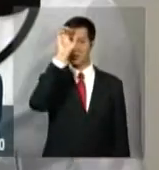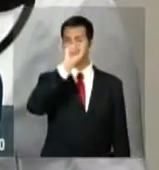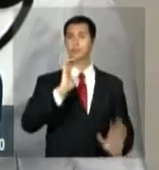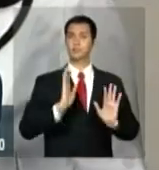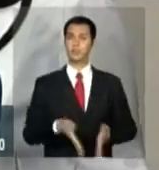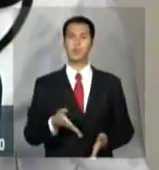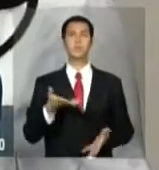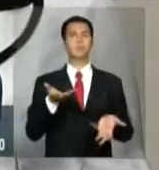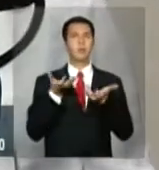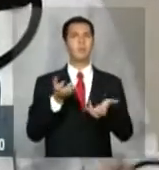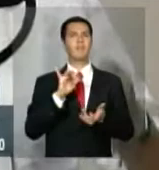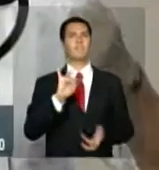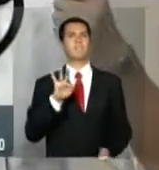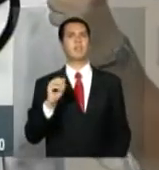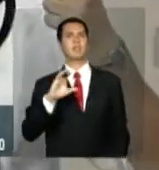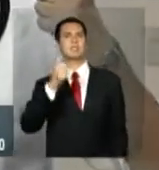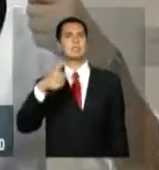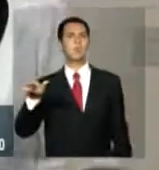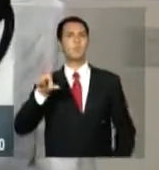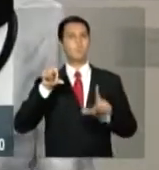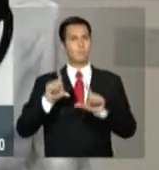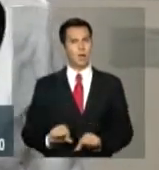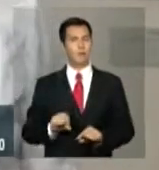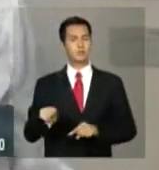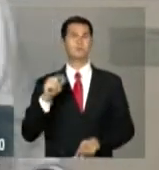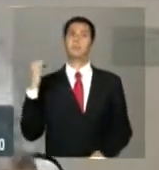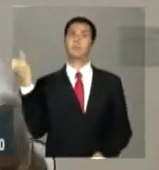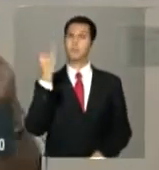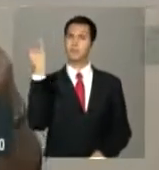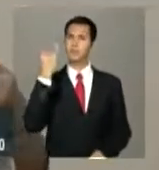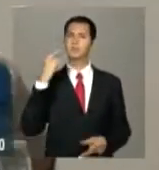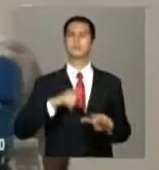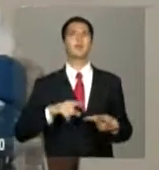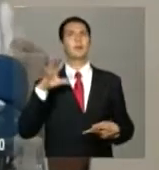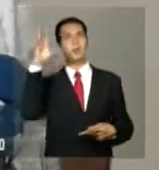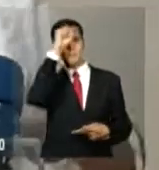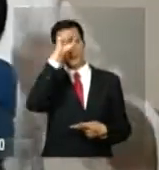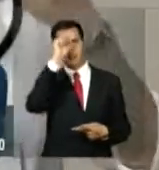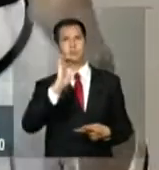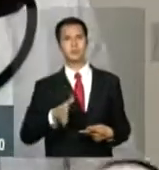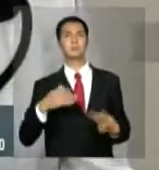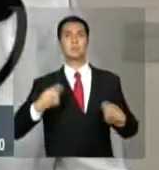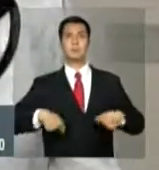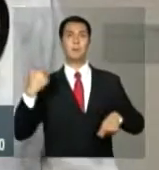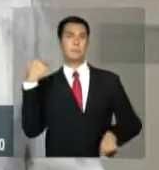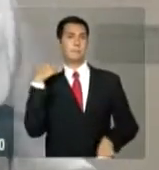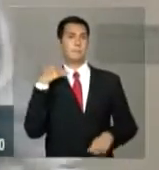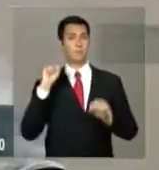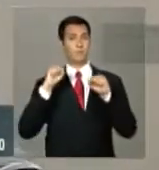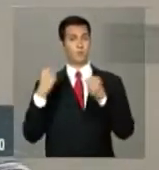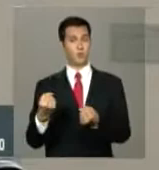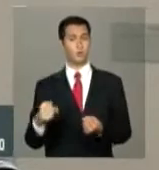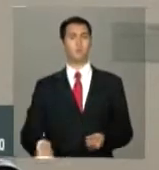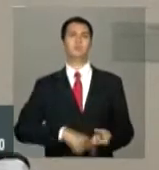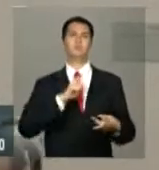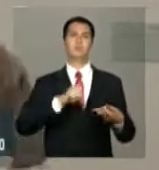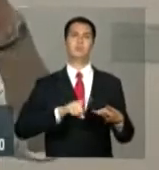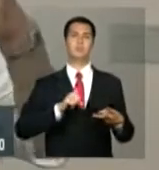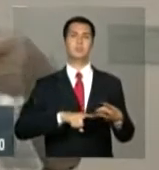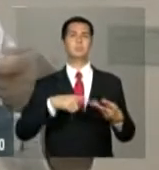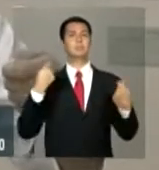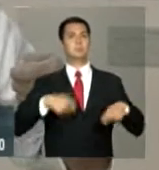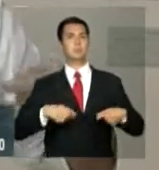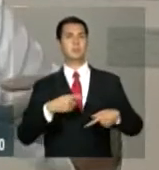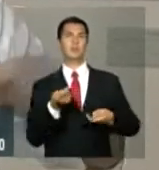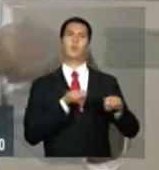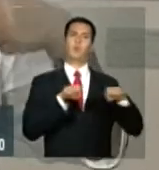inflação baixa, nós aprendemos que isso é um valor, nós aprendemos que temos de ter bancos sólidos, que tem de ter